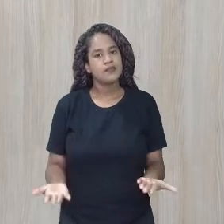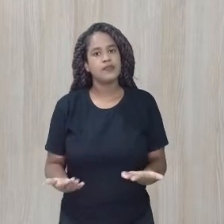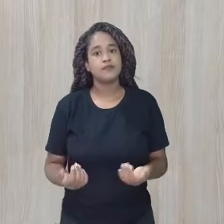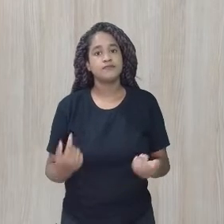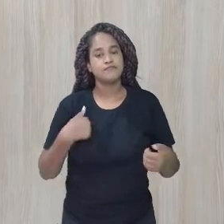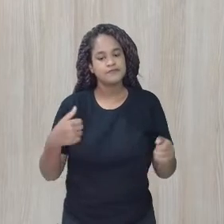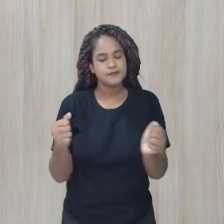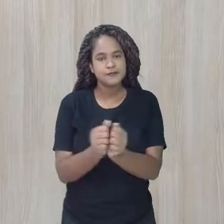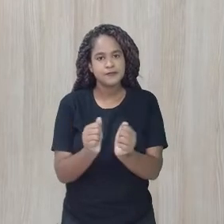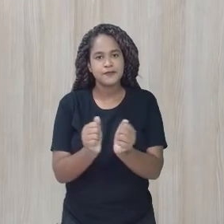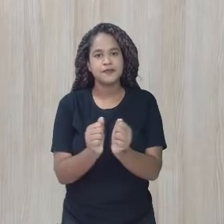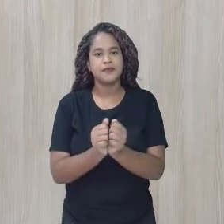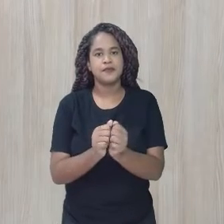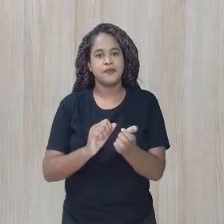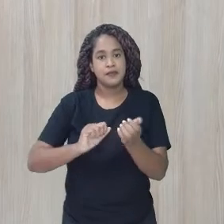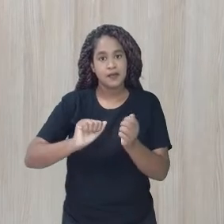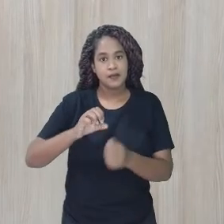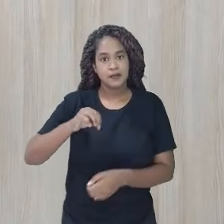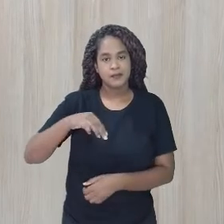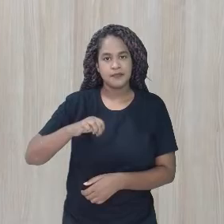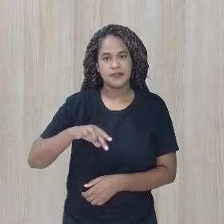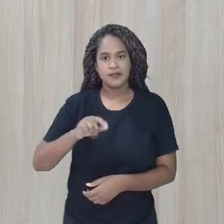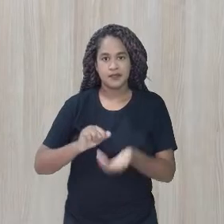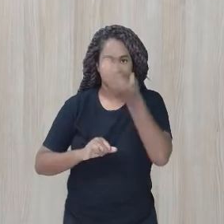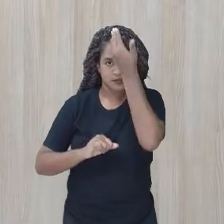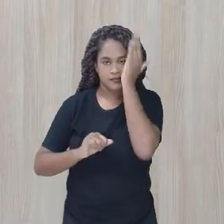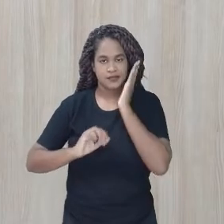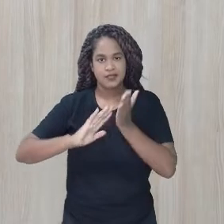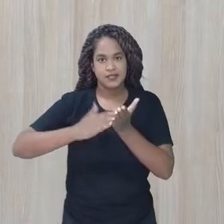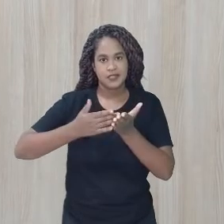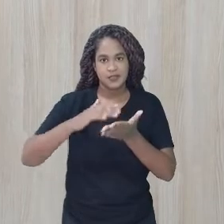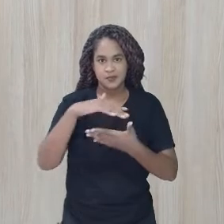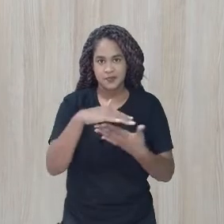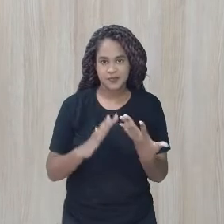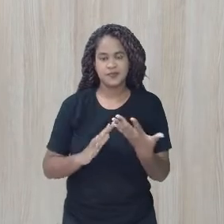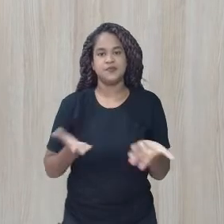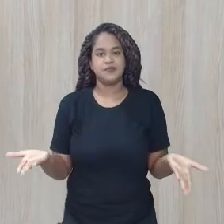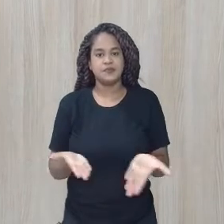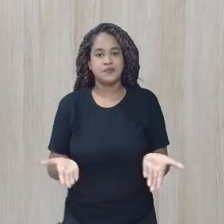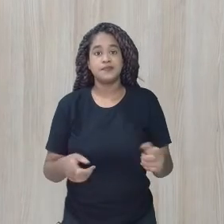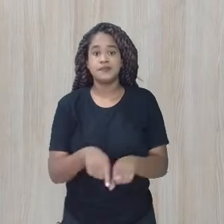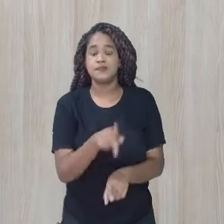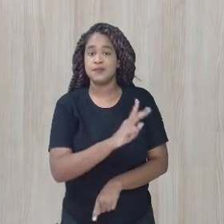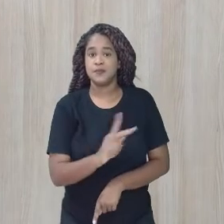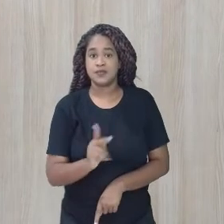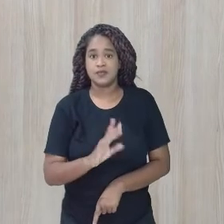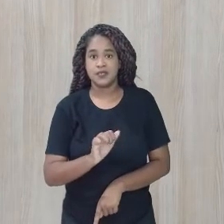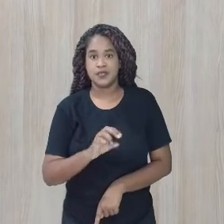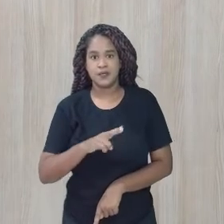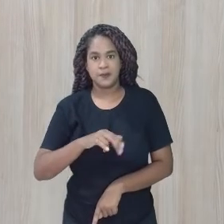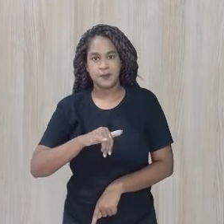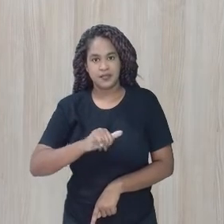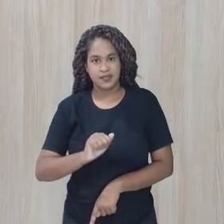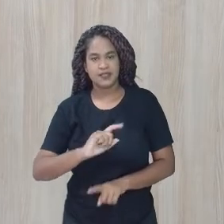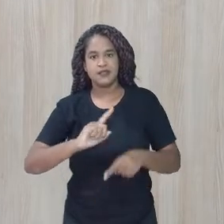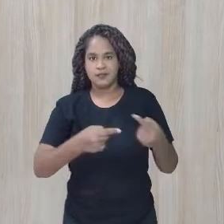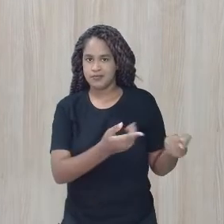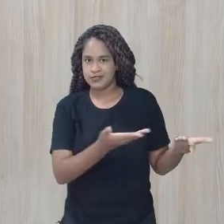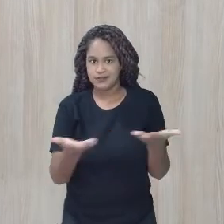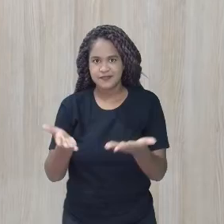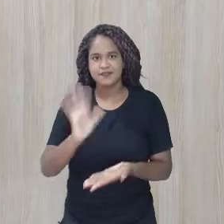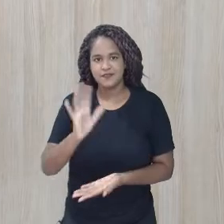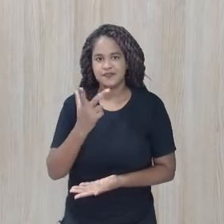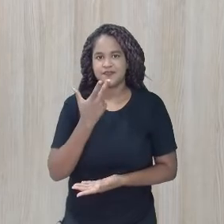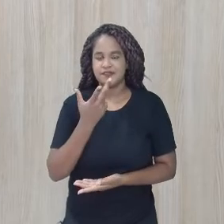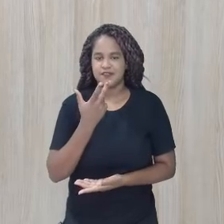a Amanda, a nossa intérprete de hoje, e a professora Camille, que daqui a pouco dará um alô para vocês, tá bom?